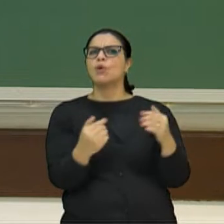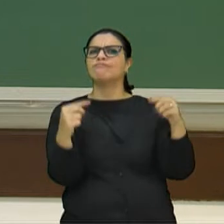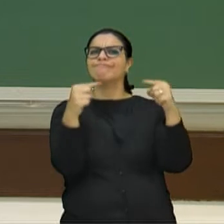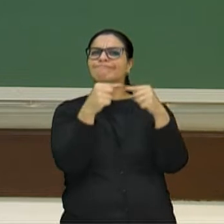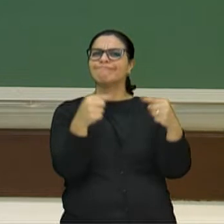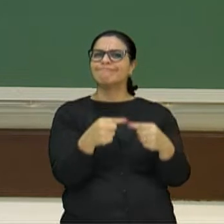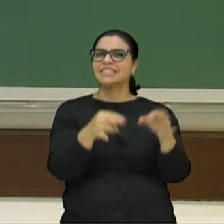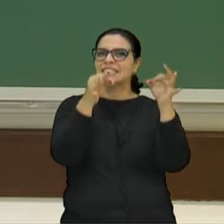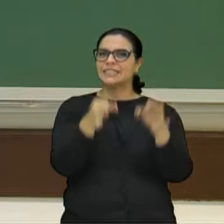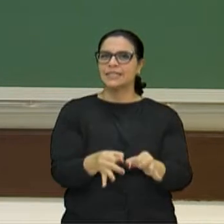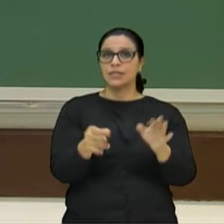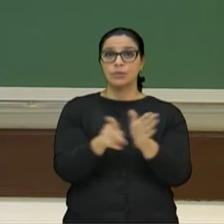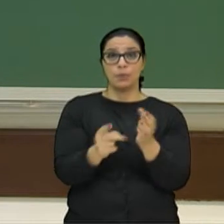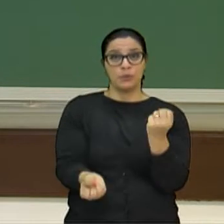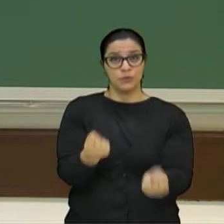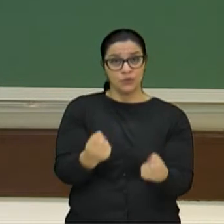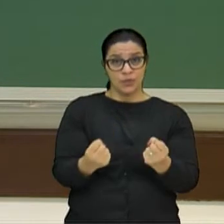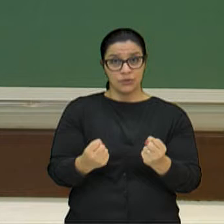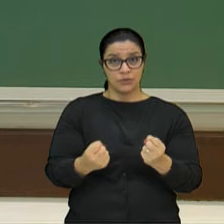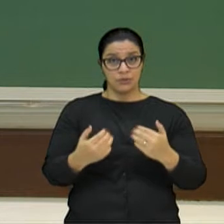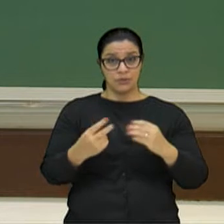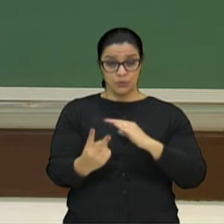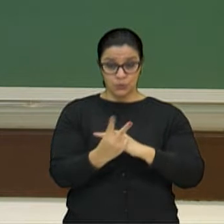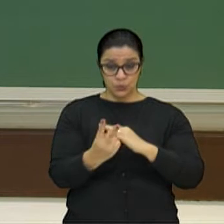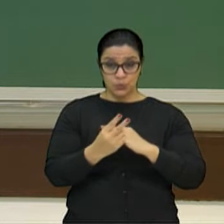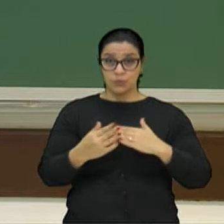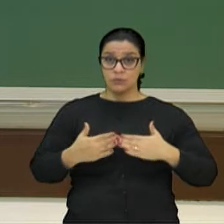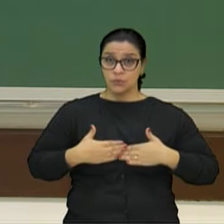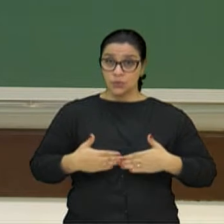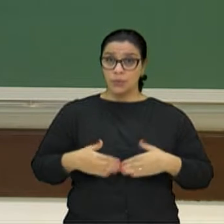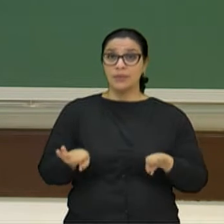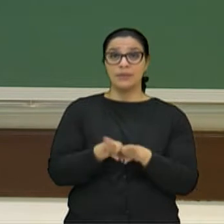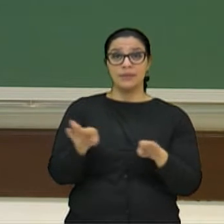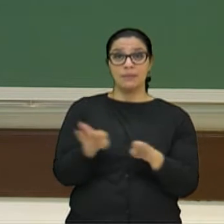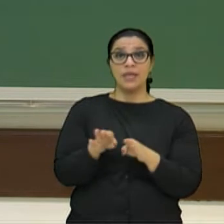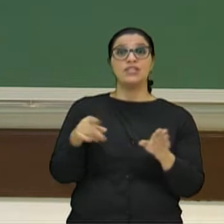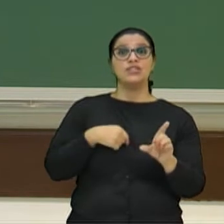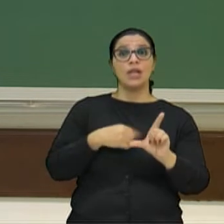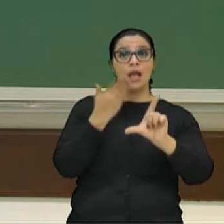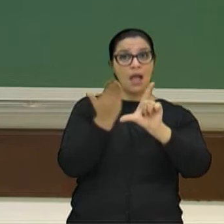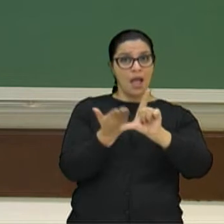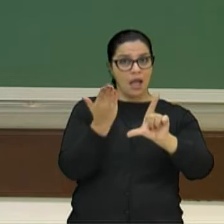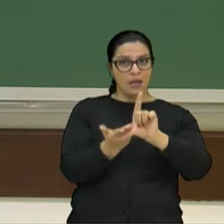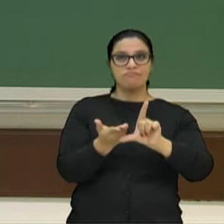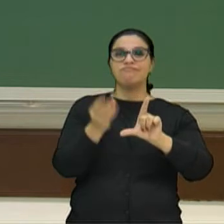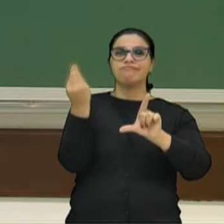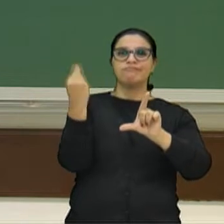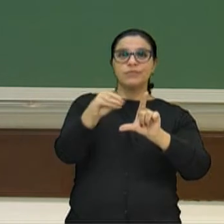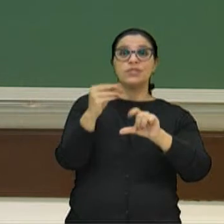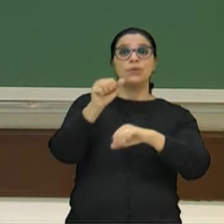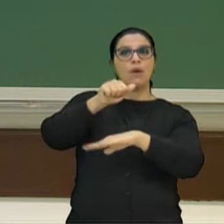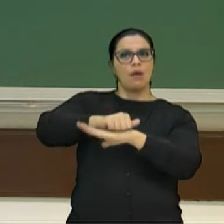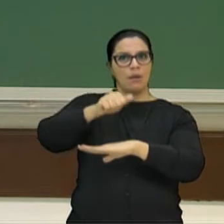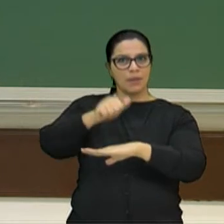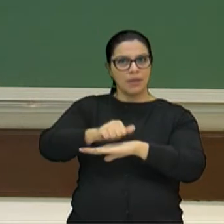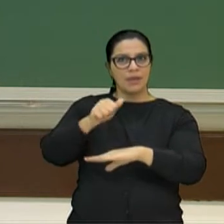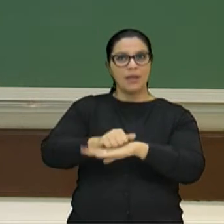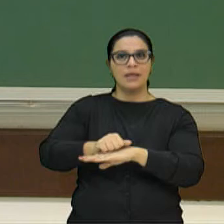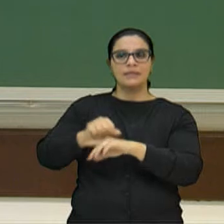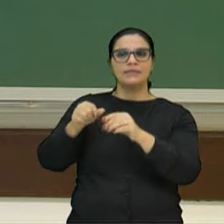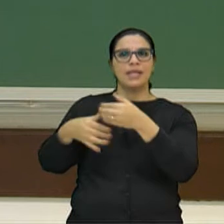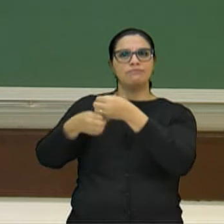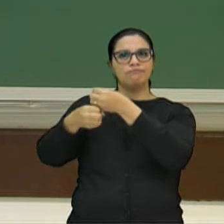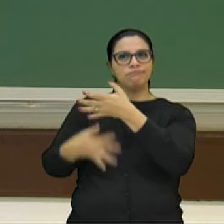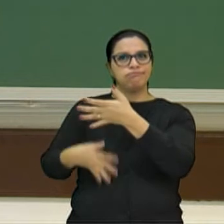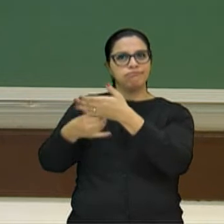de conscientização corporal. Aproveita também, já interage no aplicativo Aula Paraná. Então, durante essa pergunta, o chat é aberto